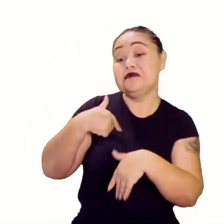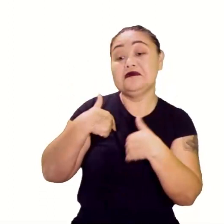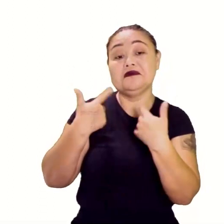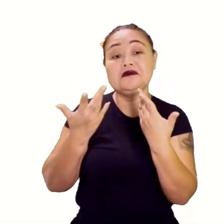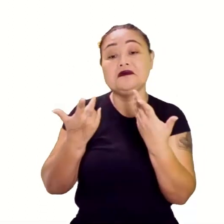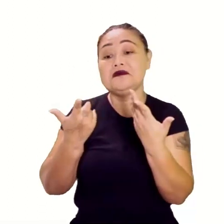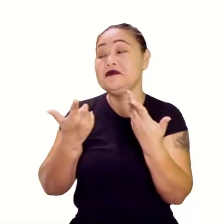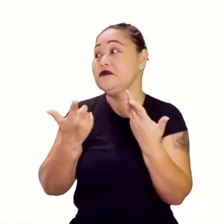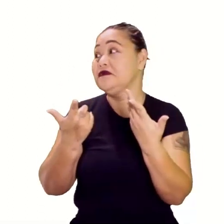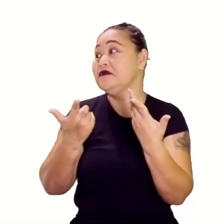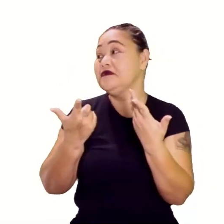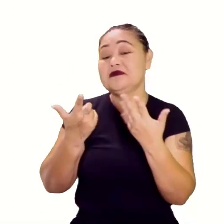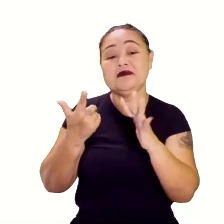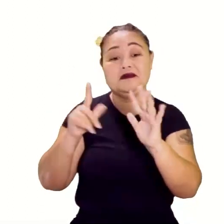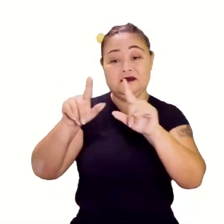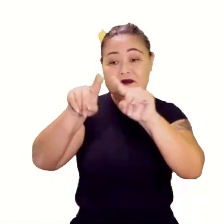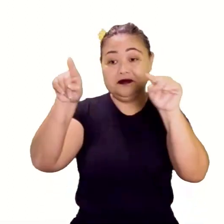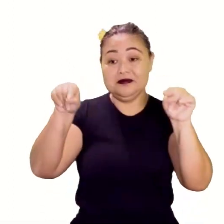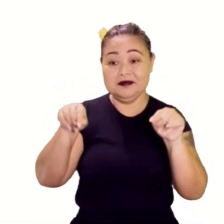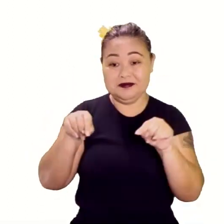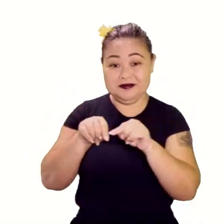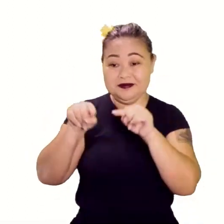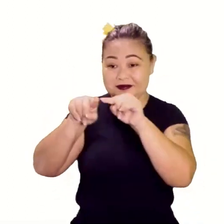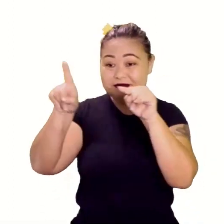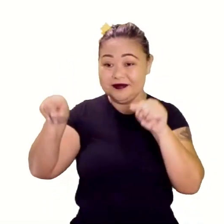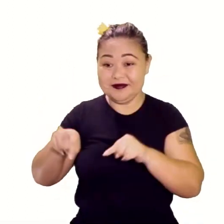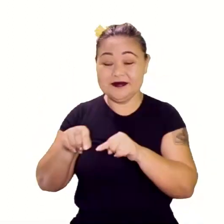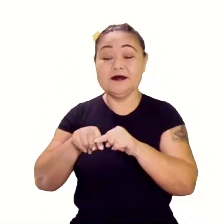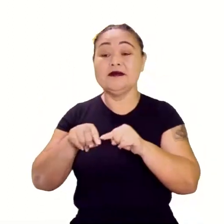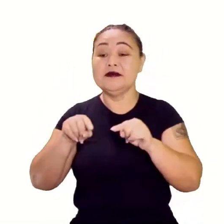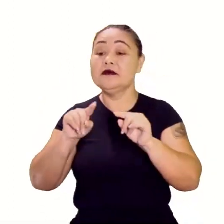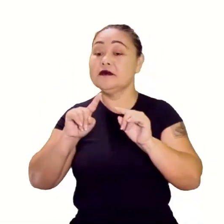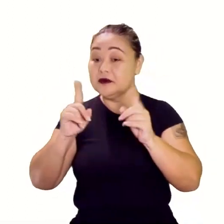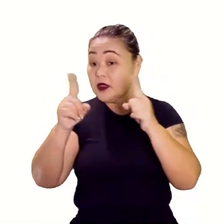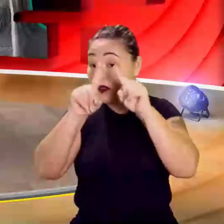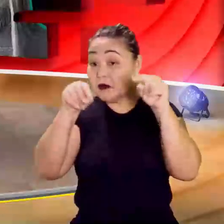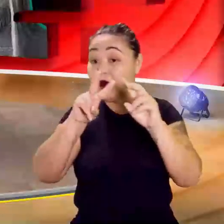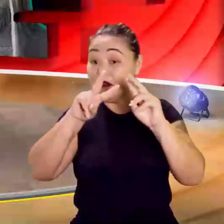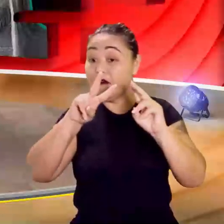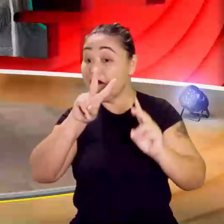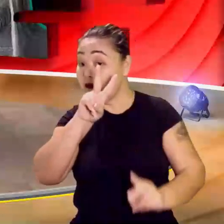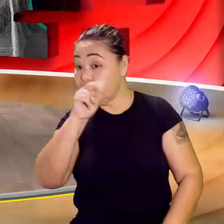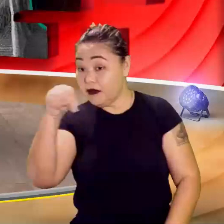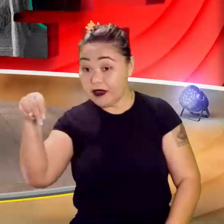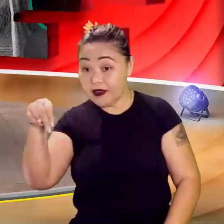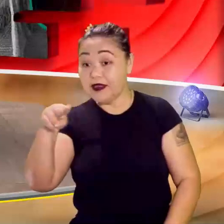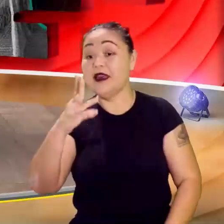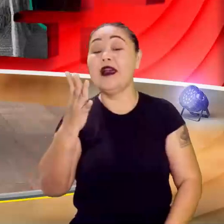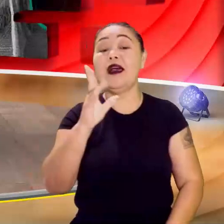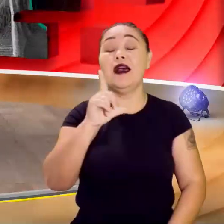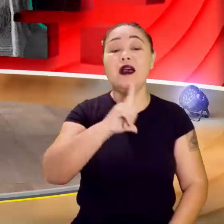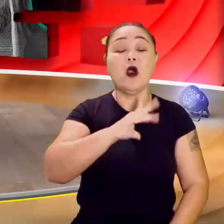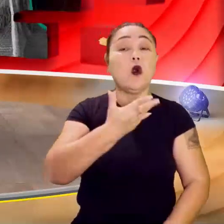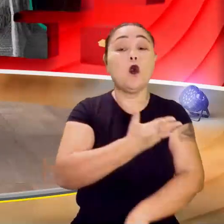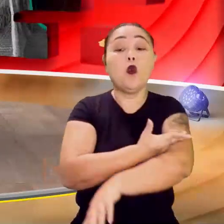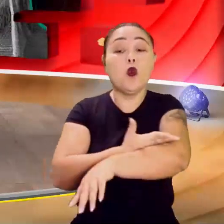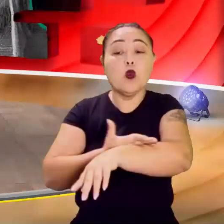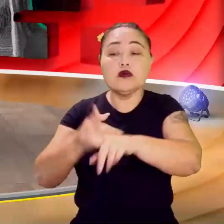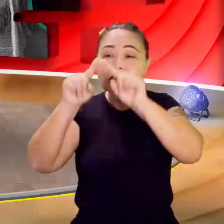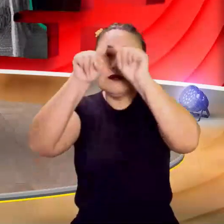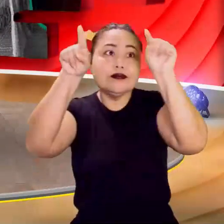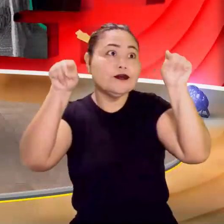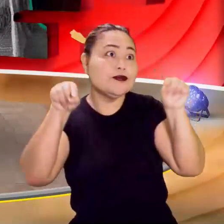Professor Maurício, que eu gostei aqui, que é o diagrama de Venn, só que quadrado. Quadrado. Né? Olha aí, o diagrama de Venn, a gente acostumado sempre